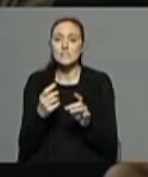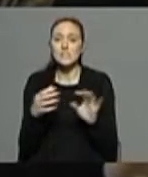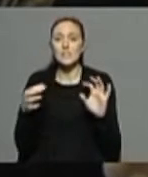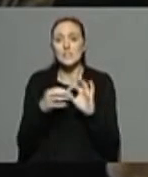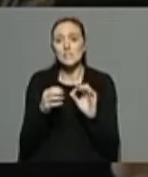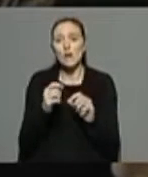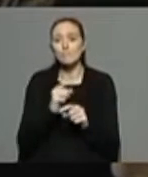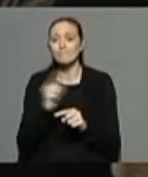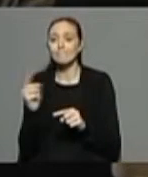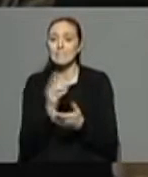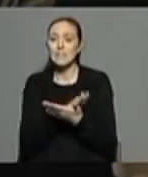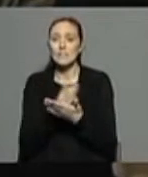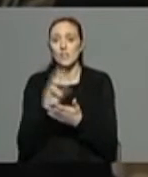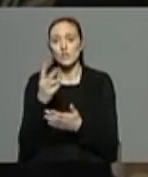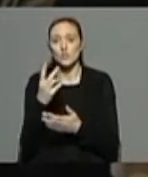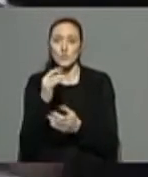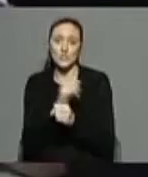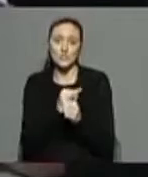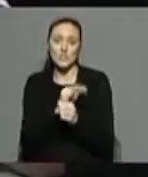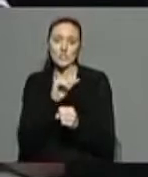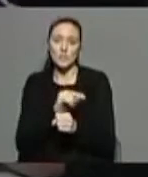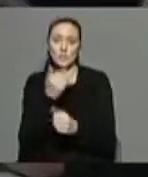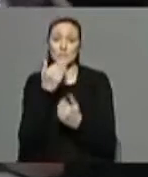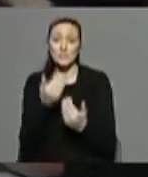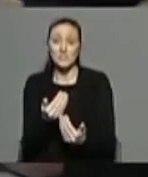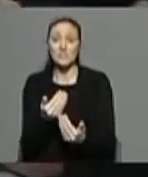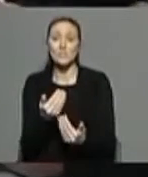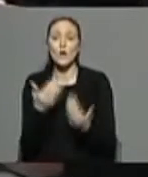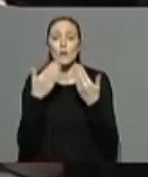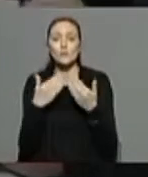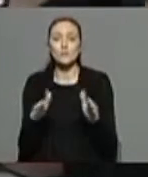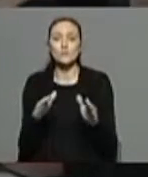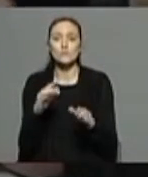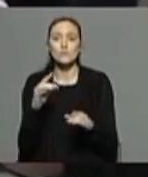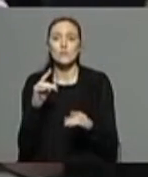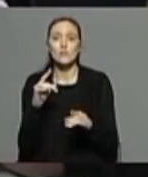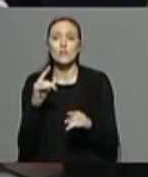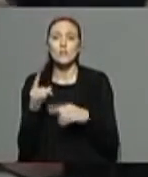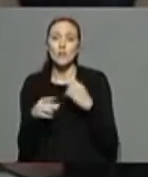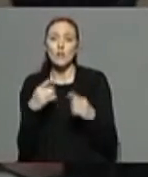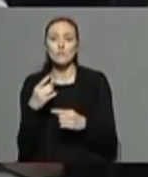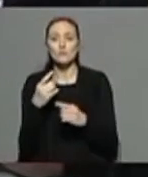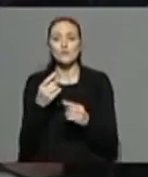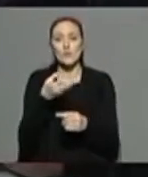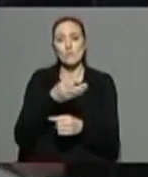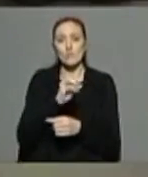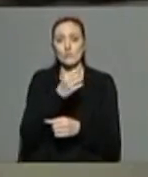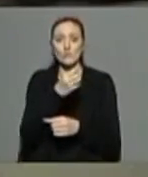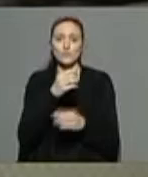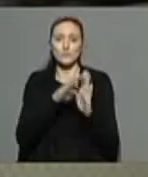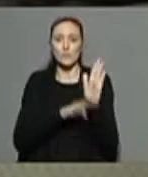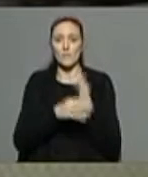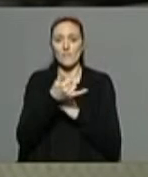duas ilhas. Além disso, o órgão pediu ainda a viabilização da abertura de alguns eixos do Açores 2020, que possibilitem ao